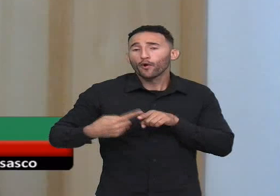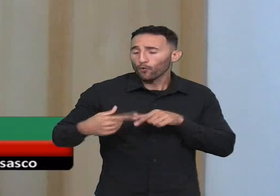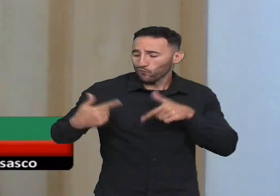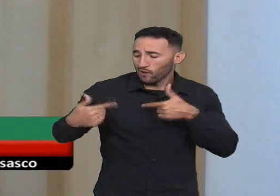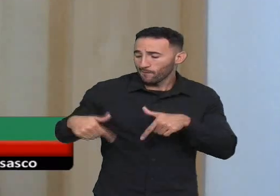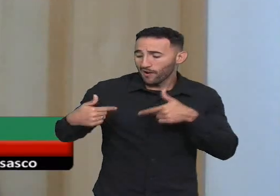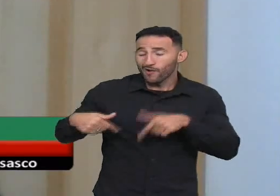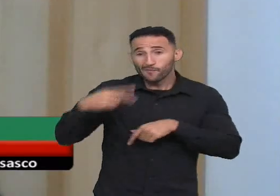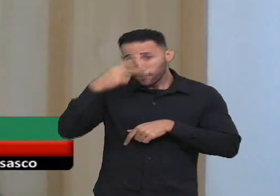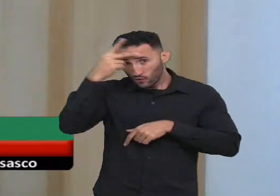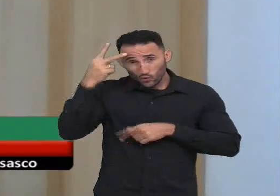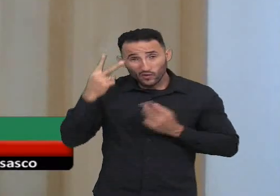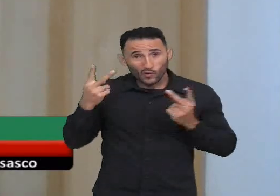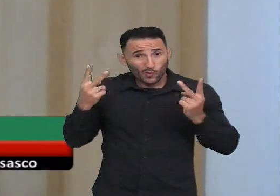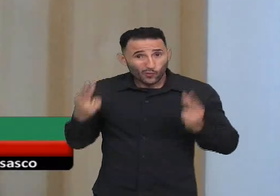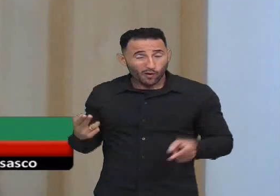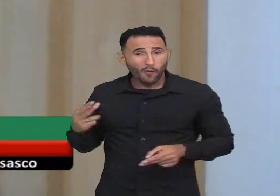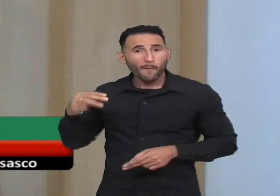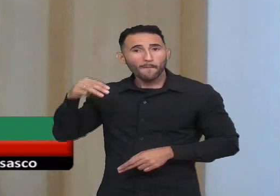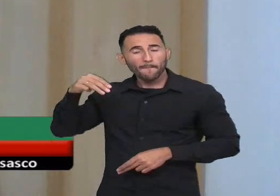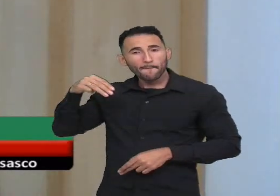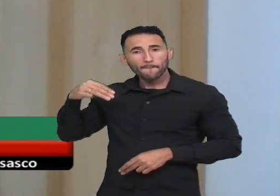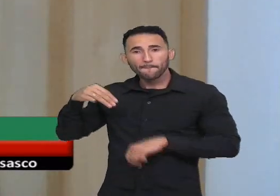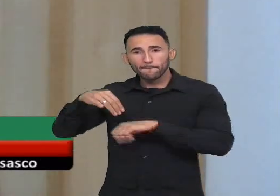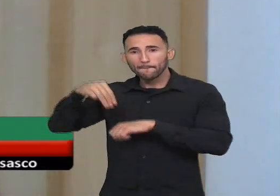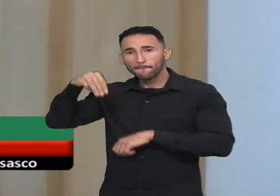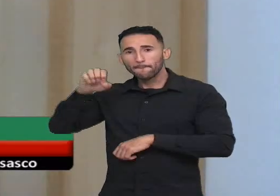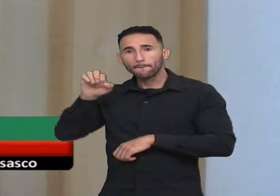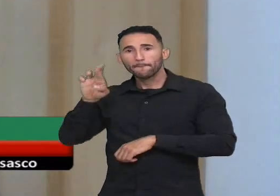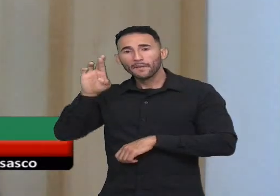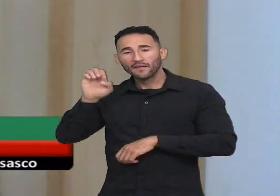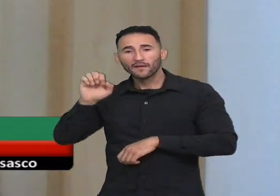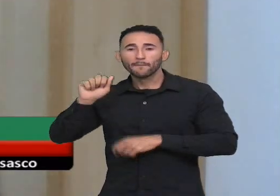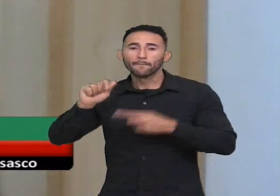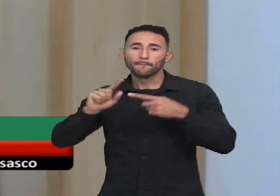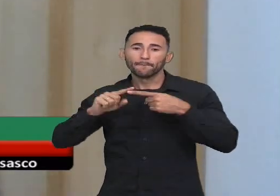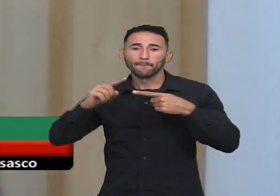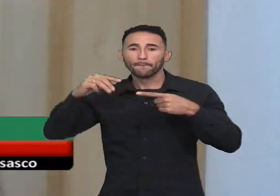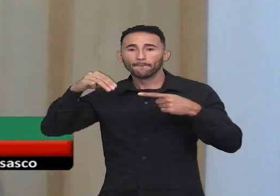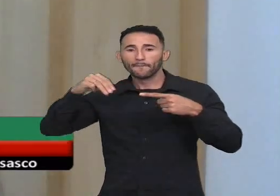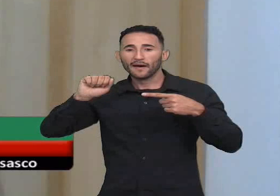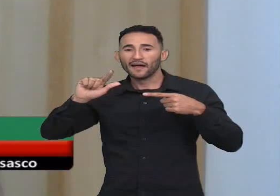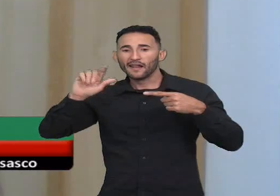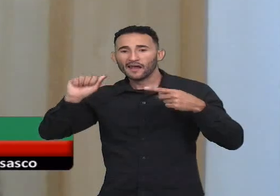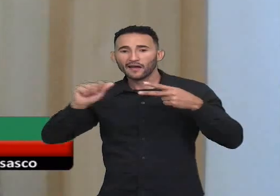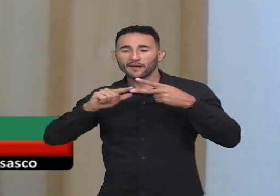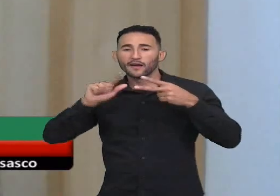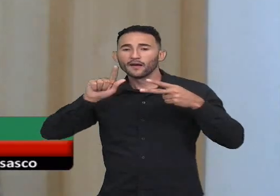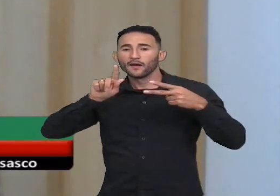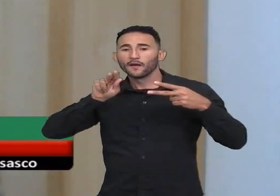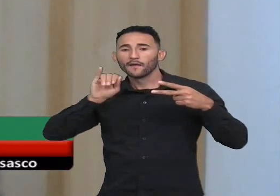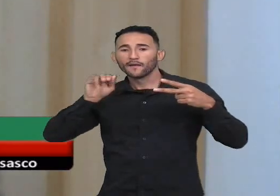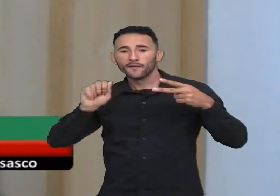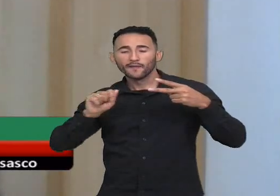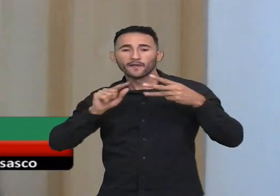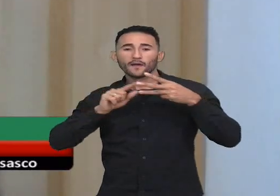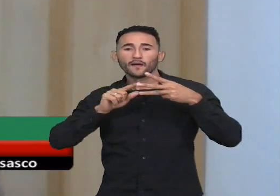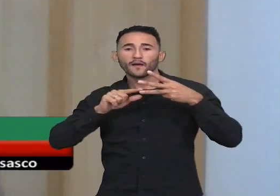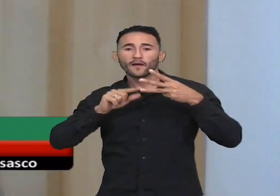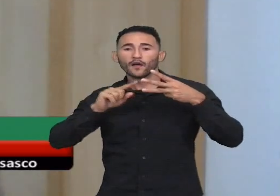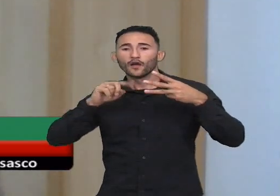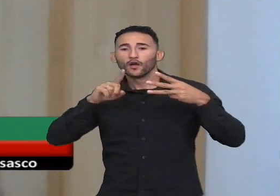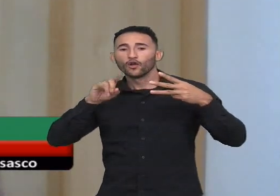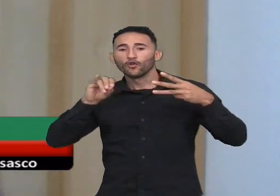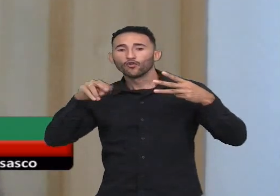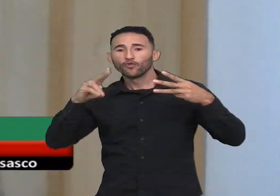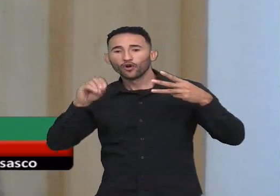de pessoas como os mestres Malaca, Guina, Zoinho, Jairinho, Índio e Rubão, a quem somos gratos